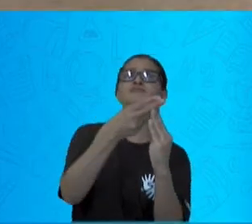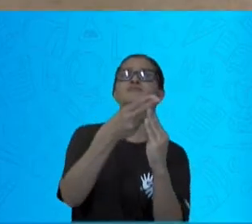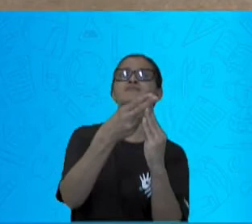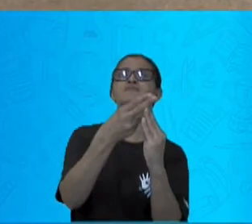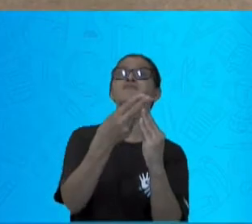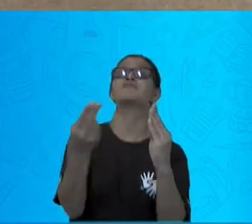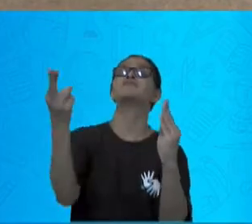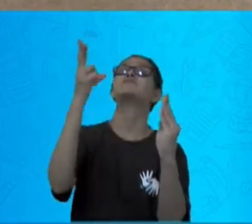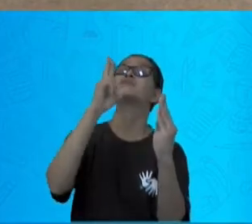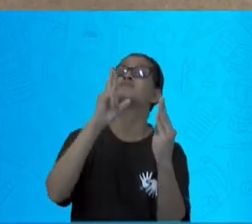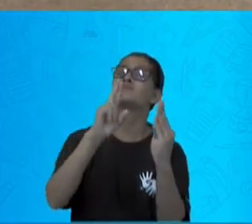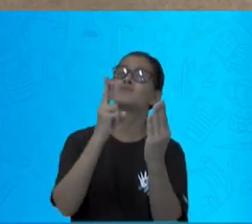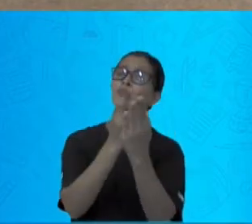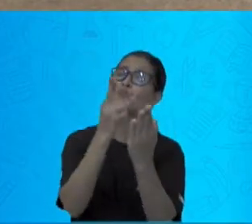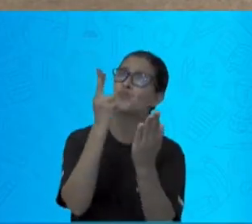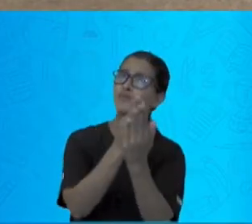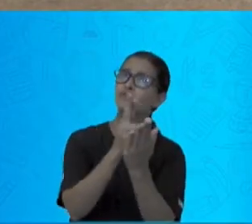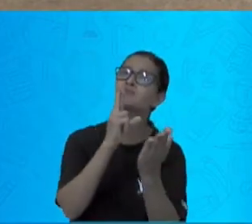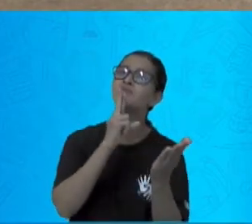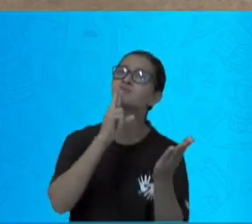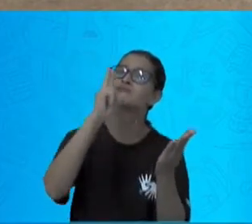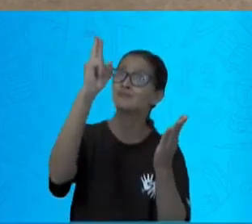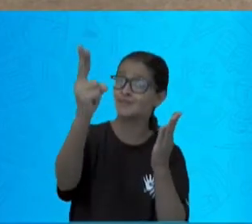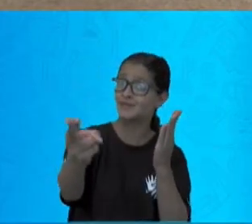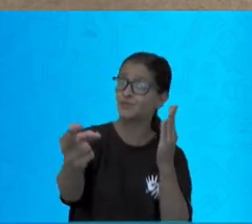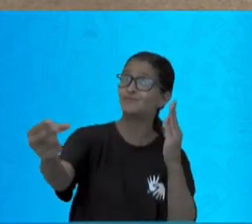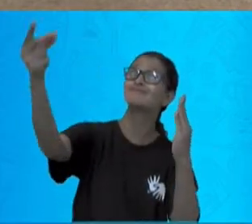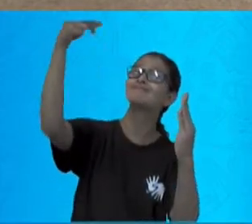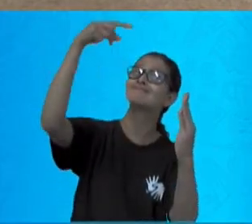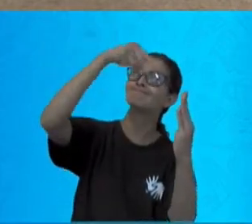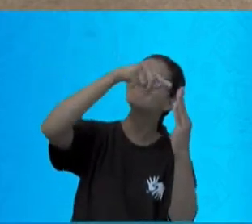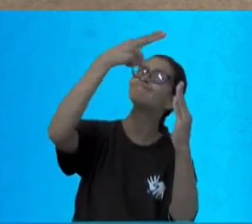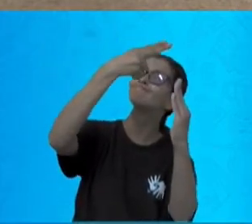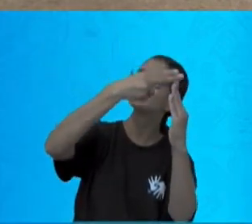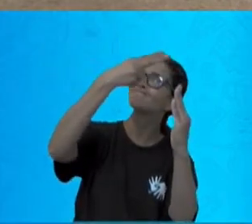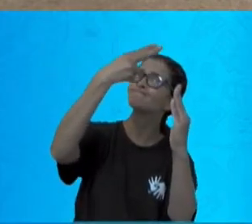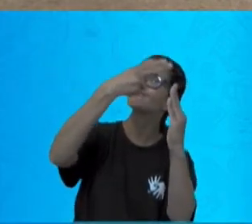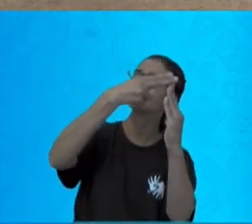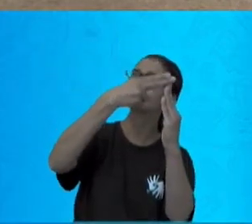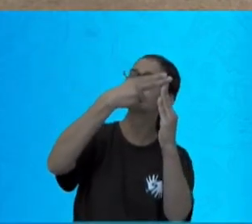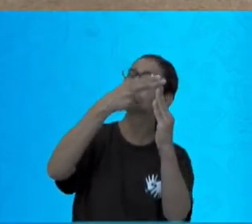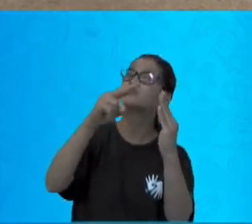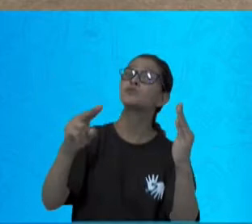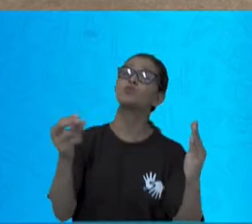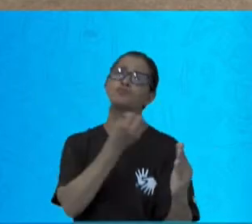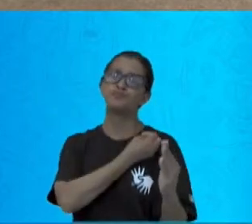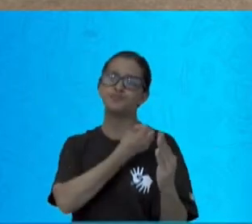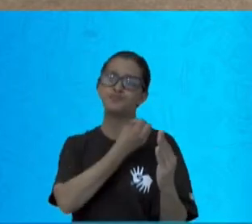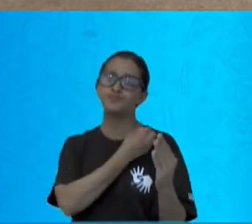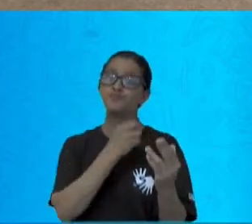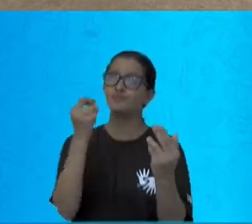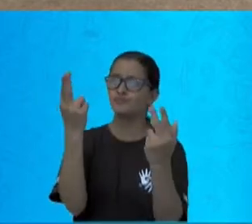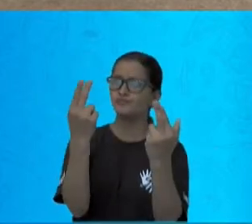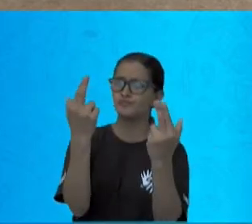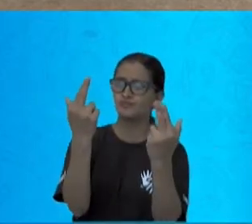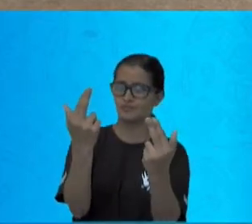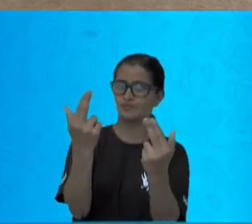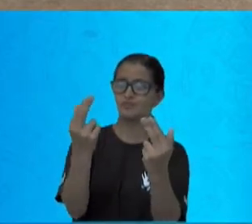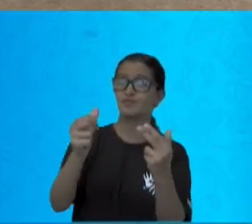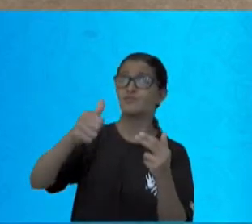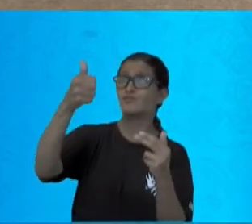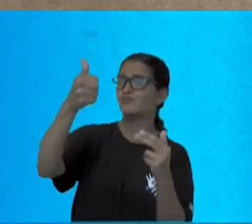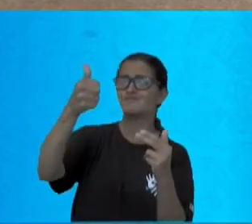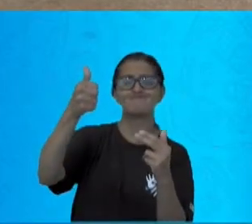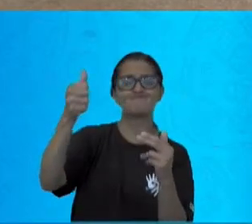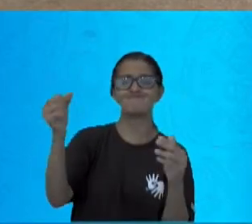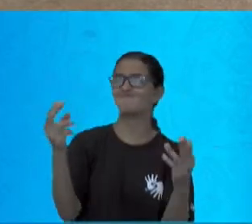da base. Então, todo número elevado a 1 é igual a ele mesmo. Fácil, né? A